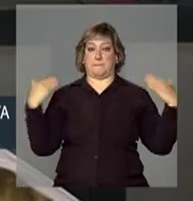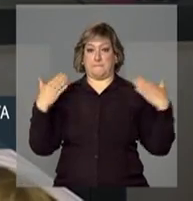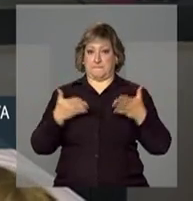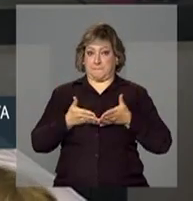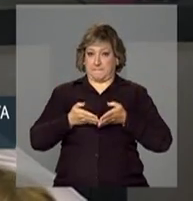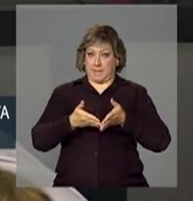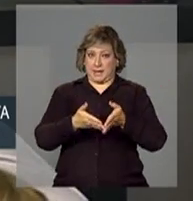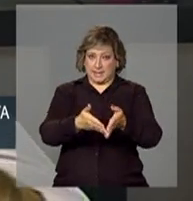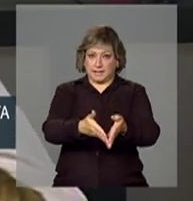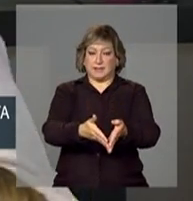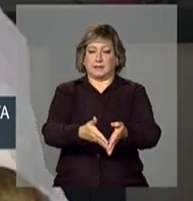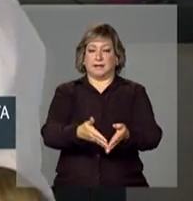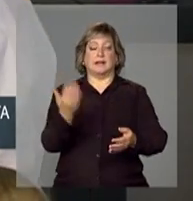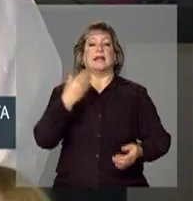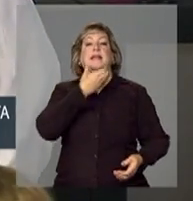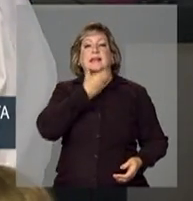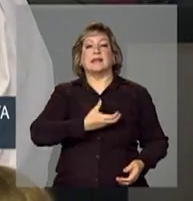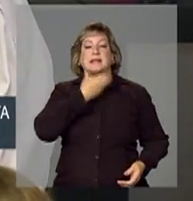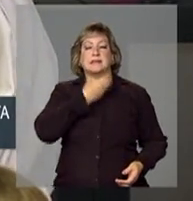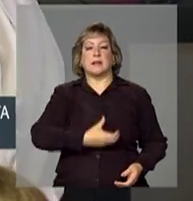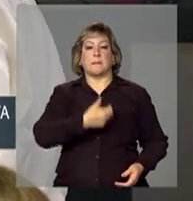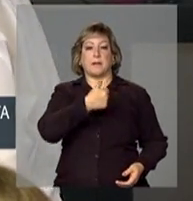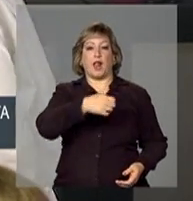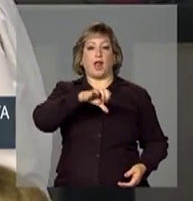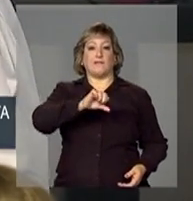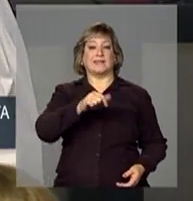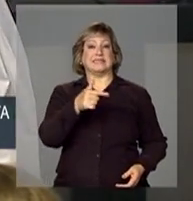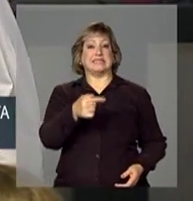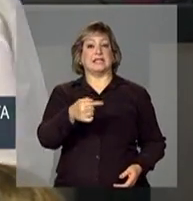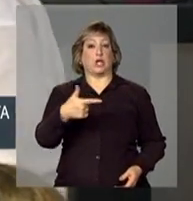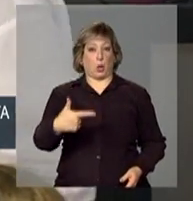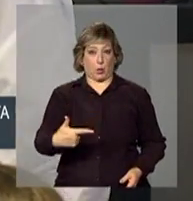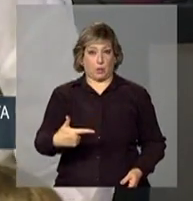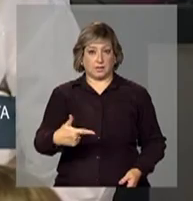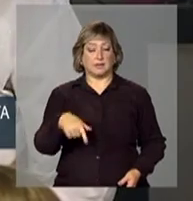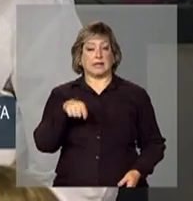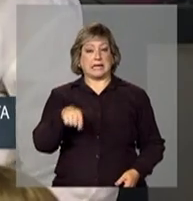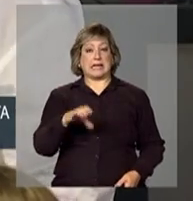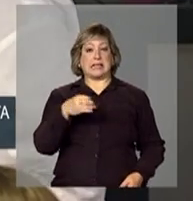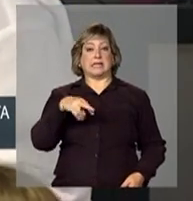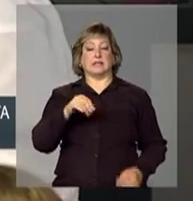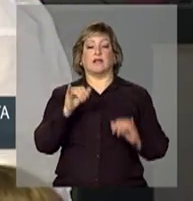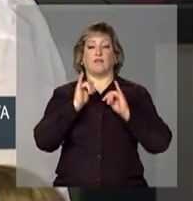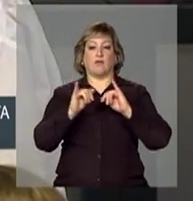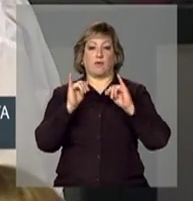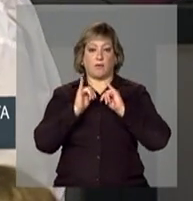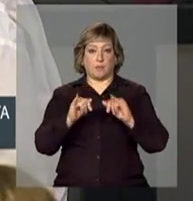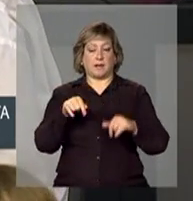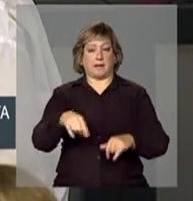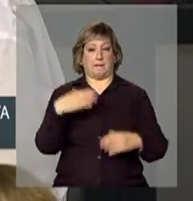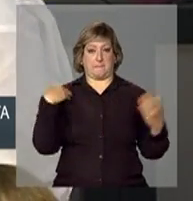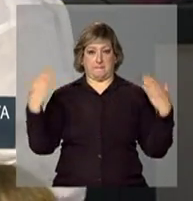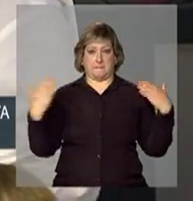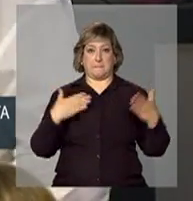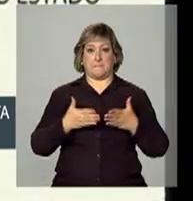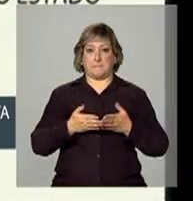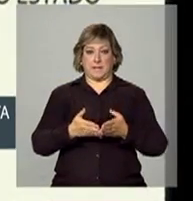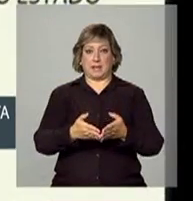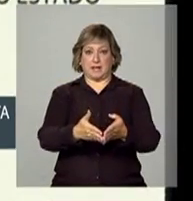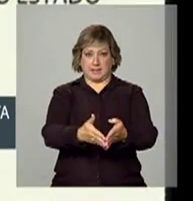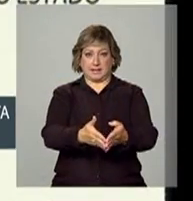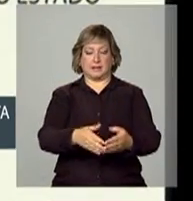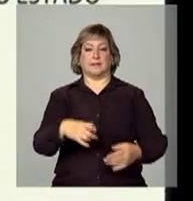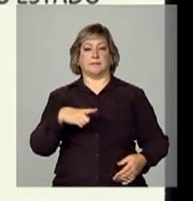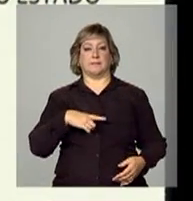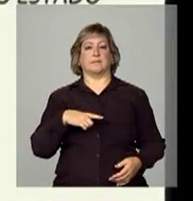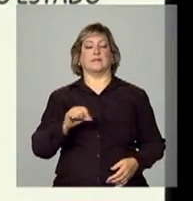em dezembro de 1972. O Centro de Informações da Marinha, o CENIMAR, ele foi criado em